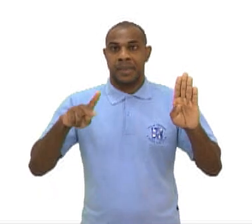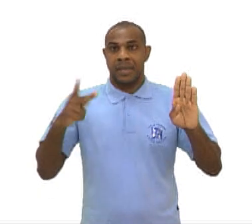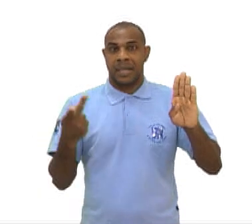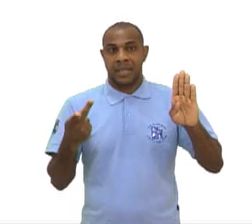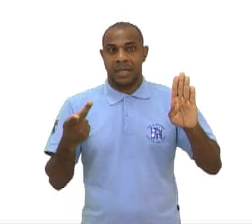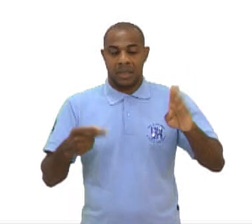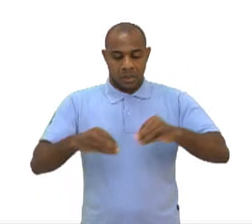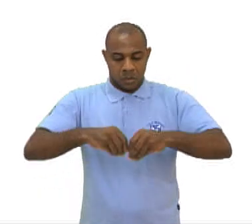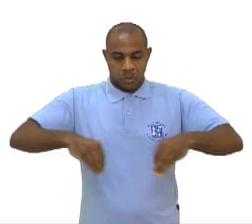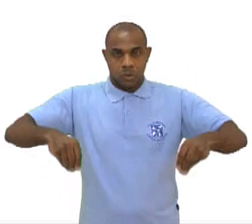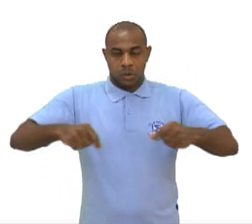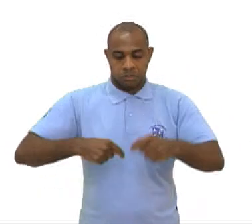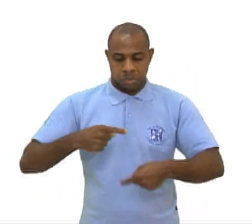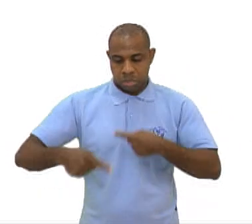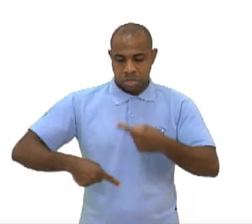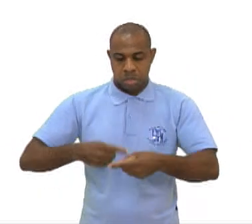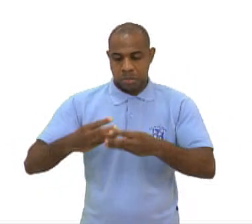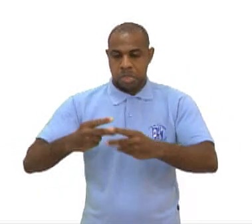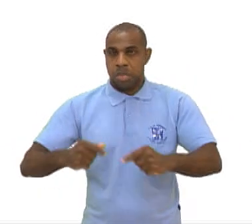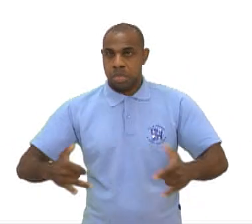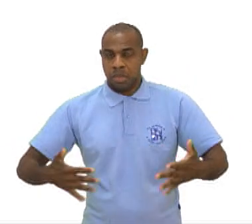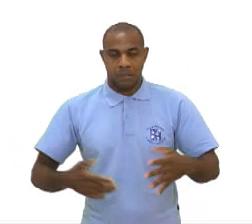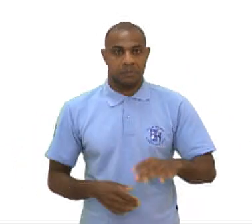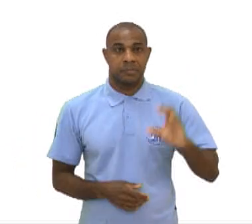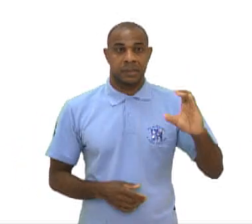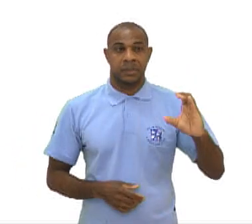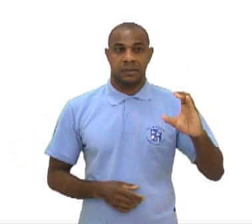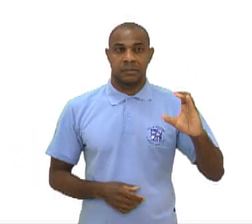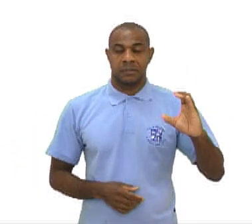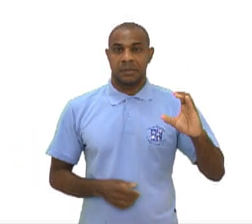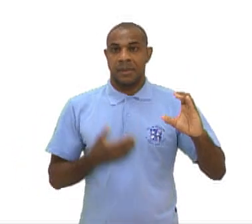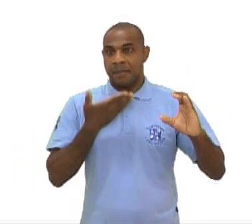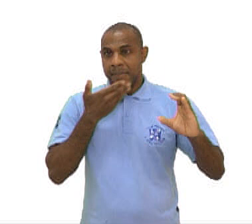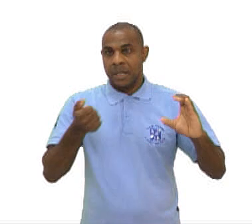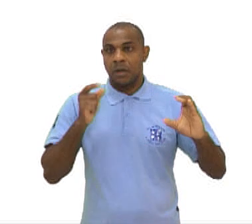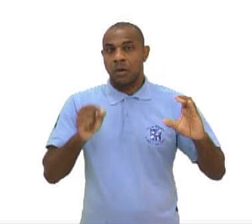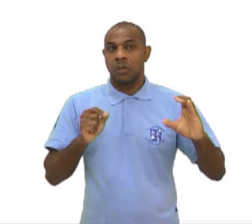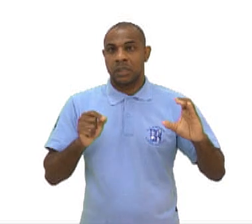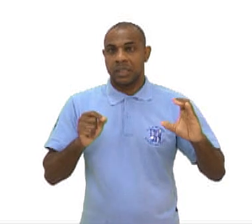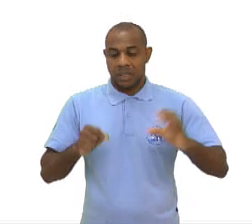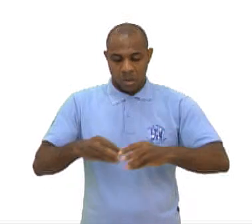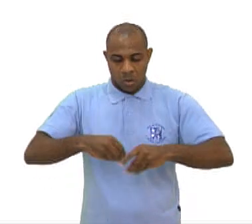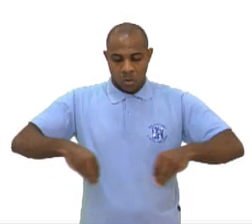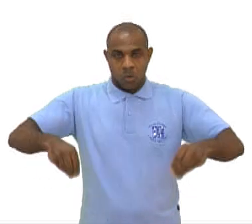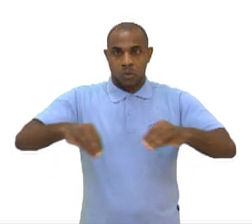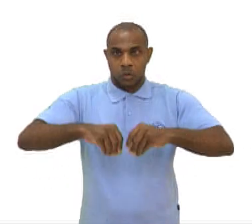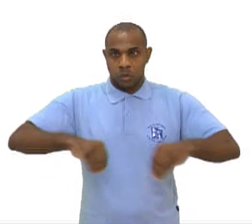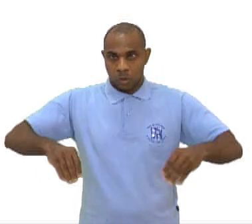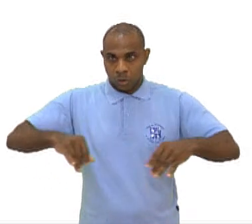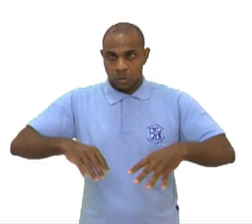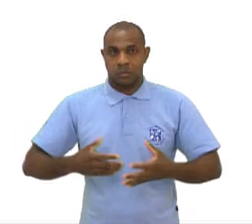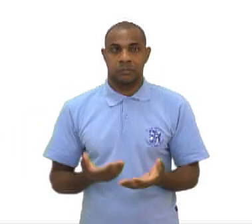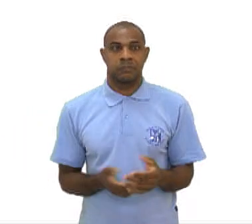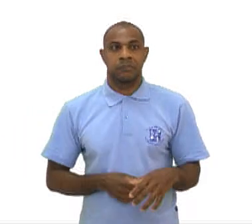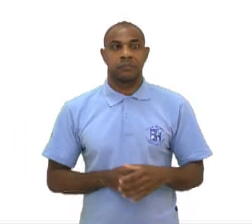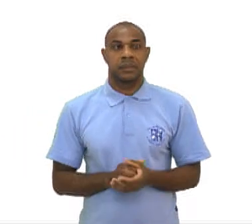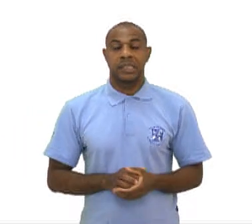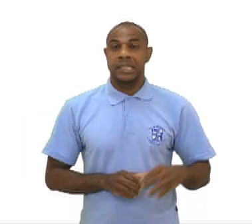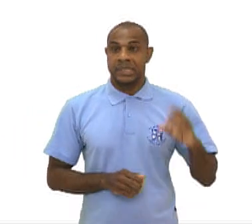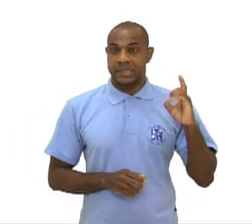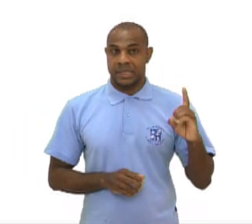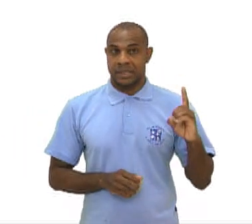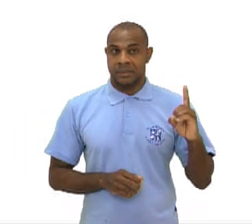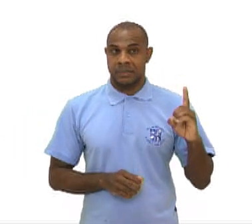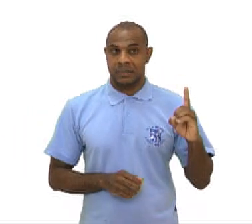da degradação dos componentes do resíduo. Letra C, melhora a compactação do solo por causa da presença da pectina. Letra